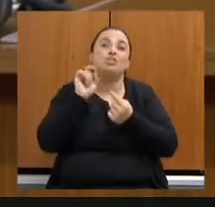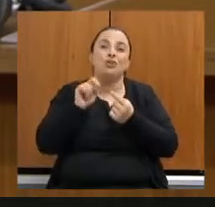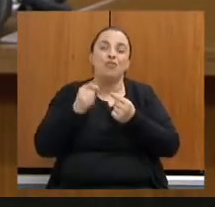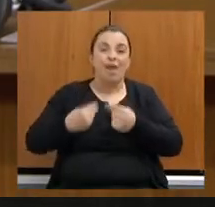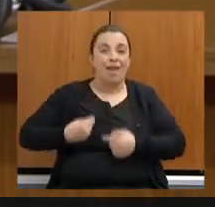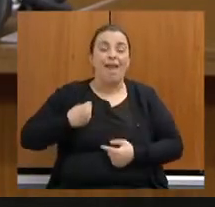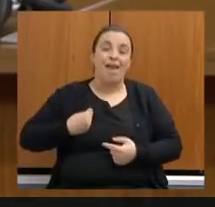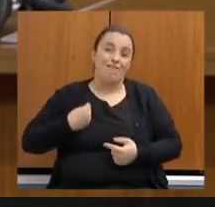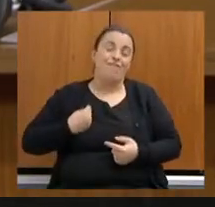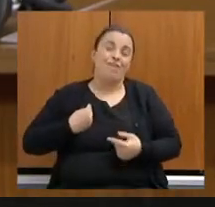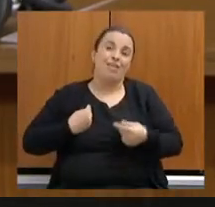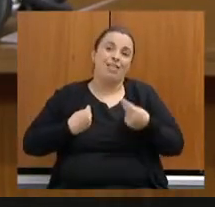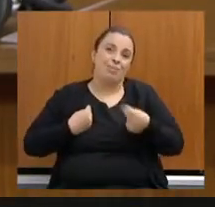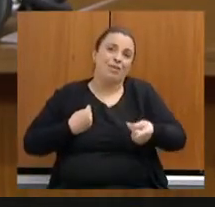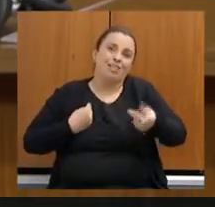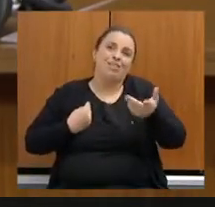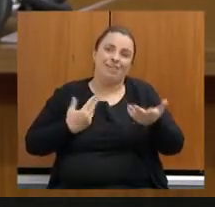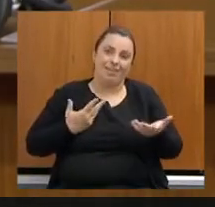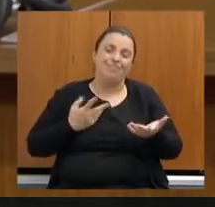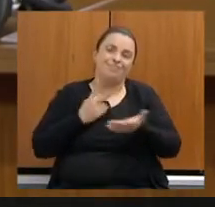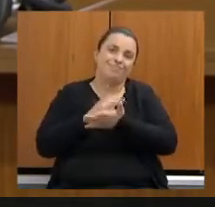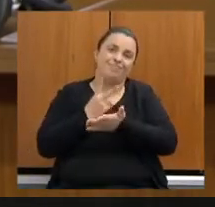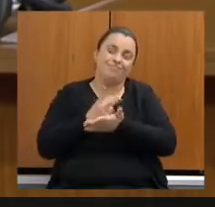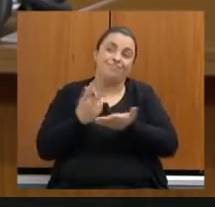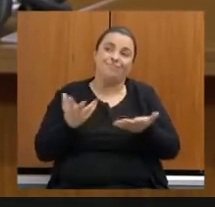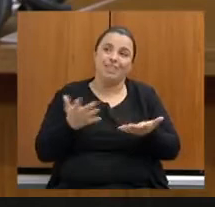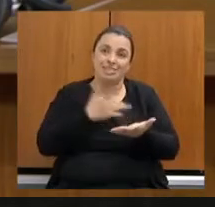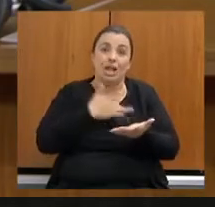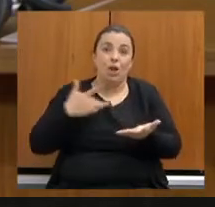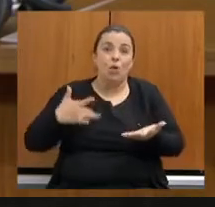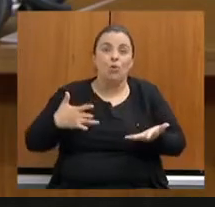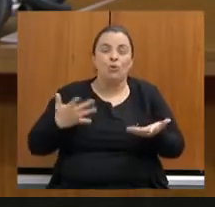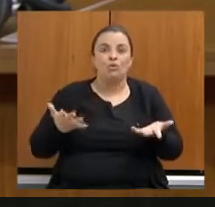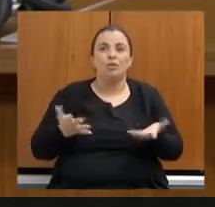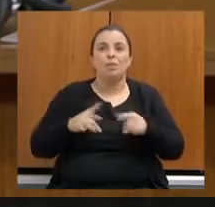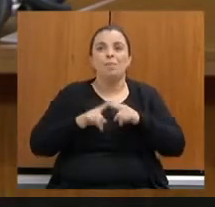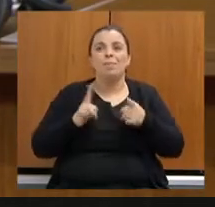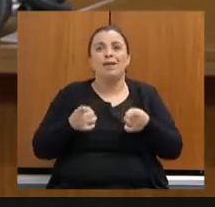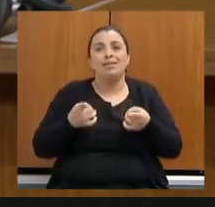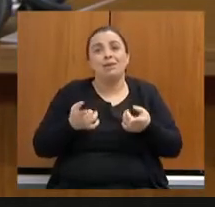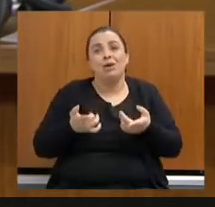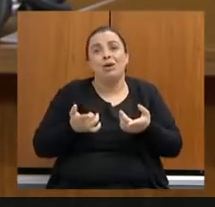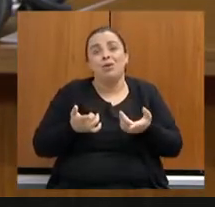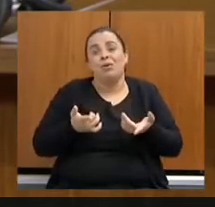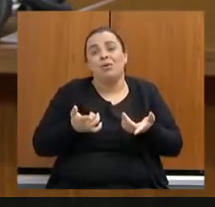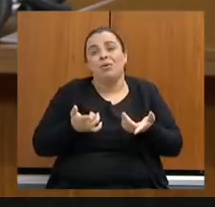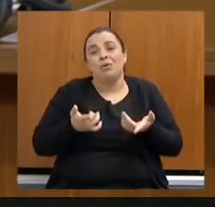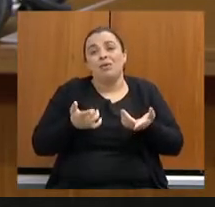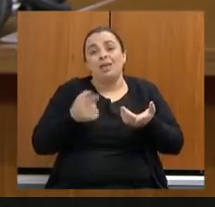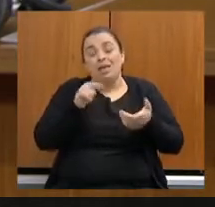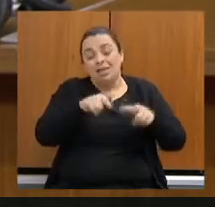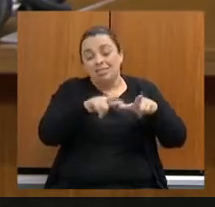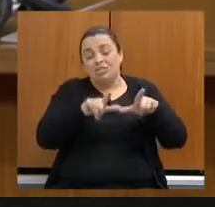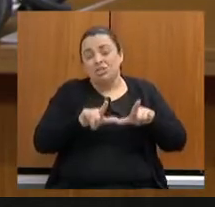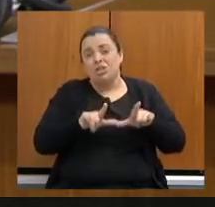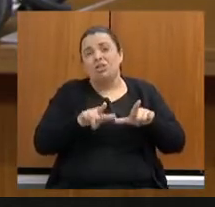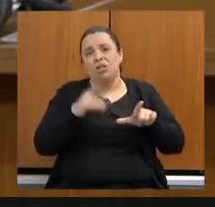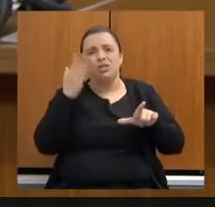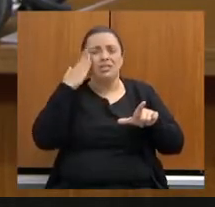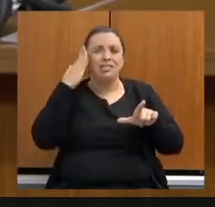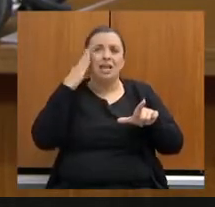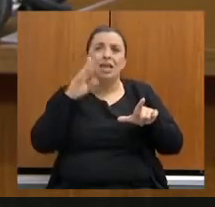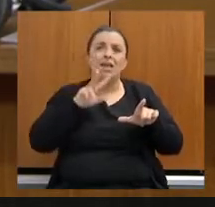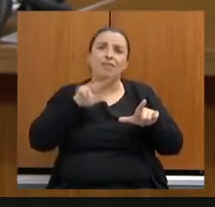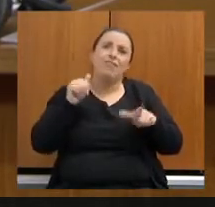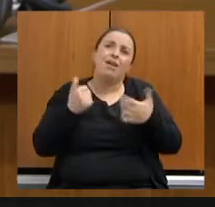expondo os nossos produtores como a demanda que já é tão antiga exatamente naquele momento mas a cada dia o nosso processo de